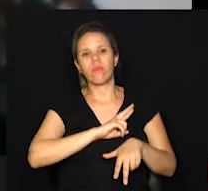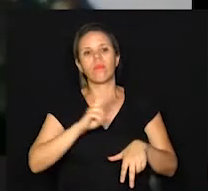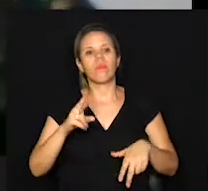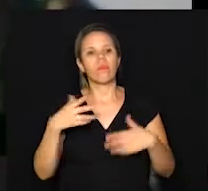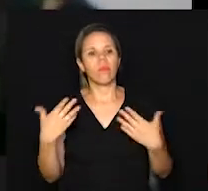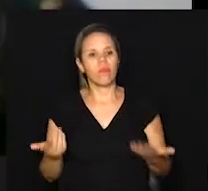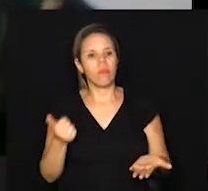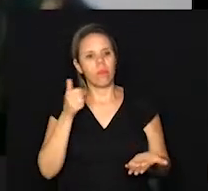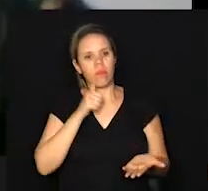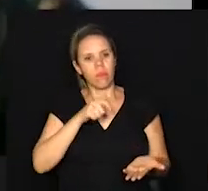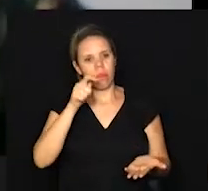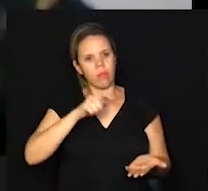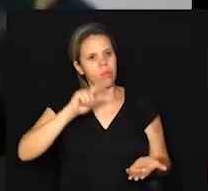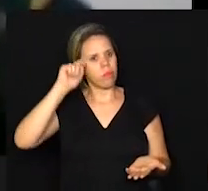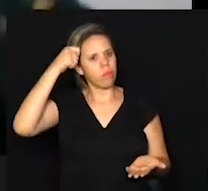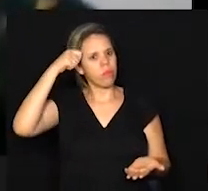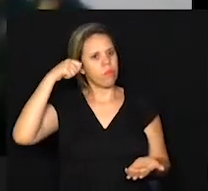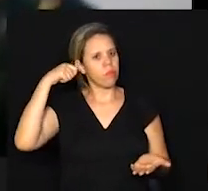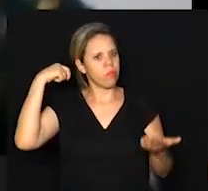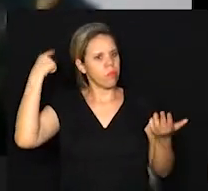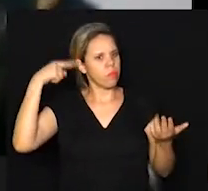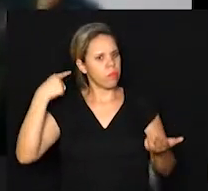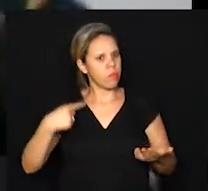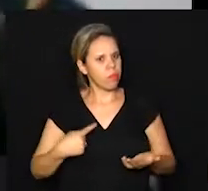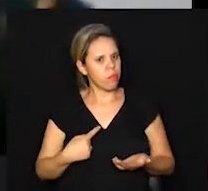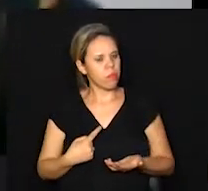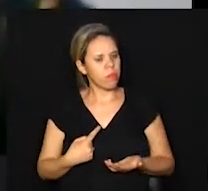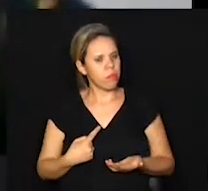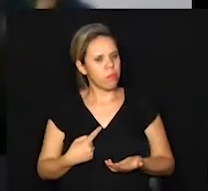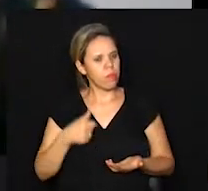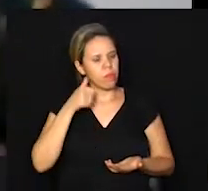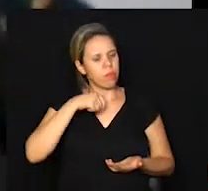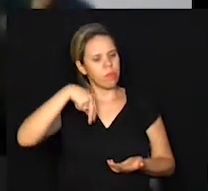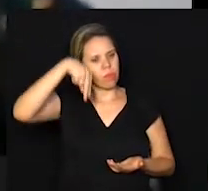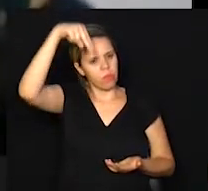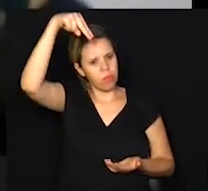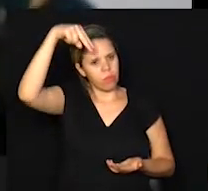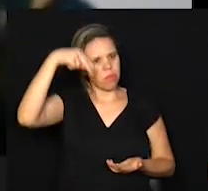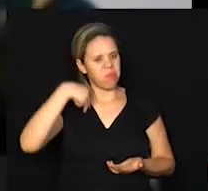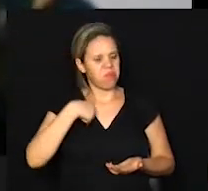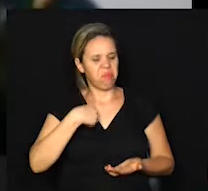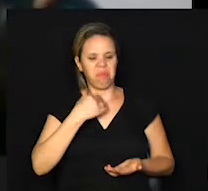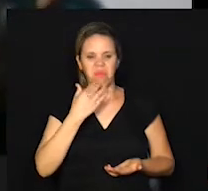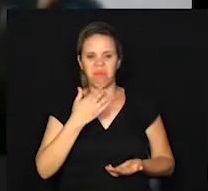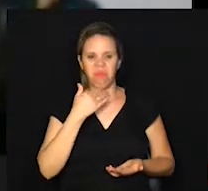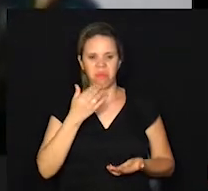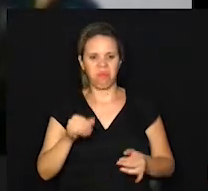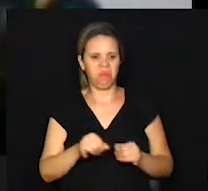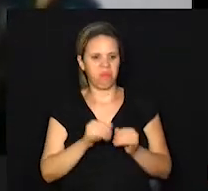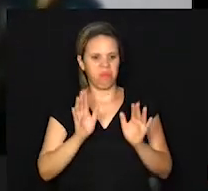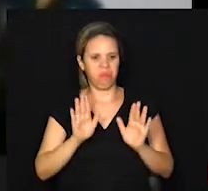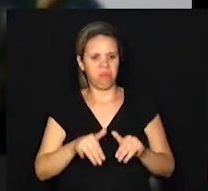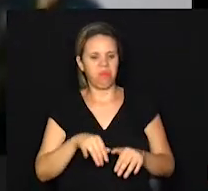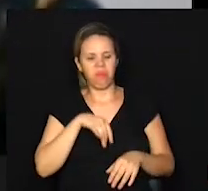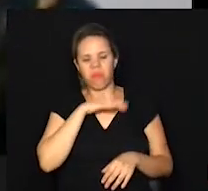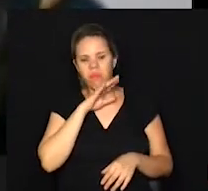ser mulher preta e ter o cabelo cacheado e ser nordestina, a gente não presta. E esse homem continua jogando a